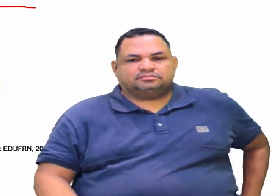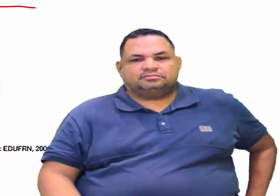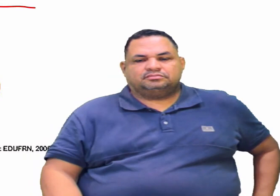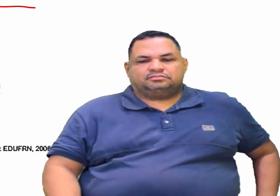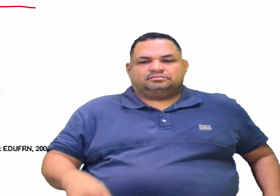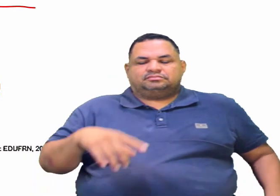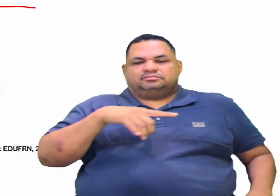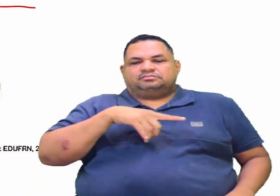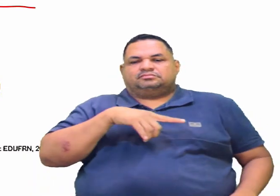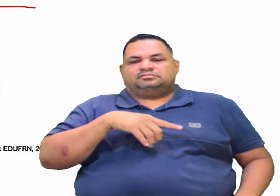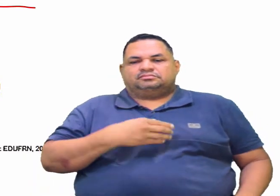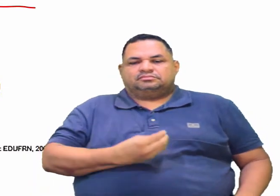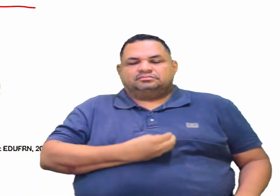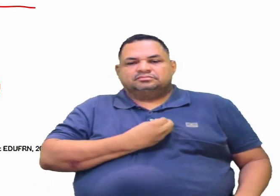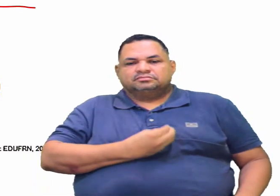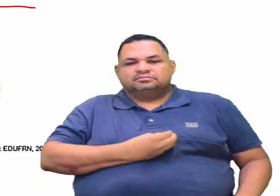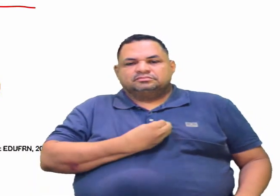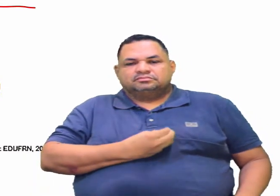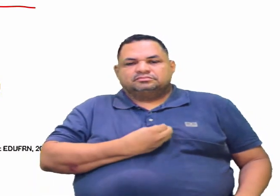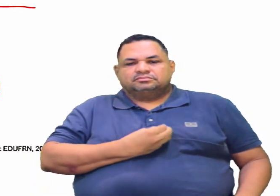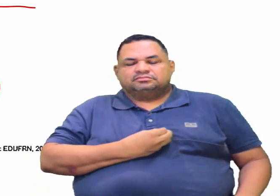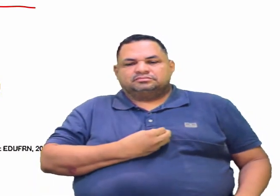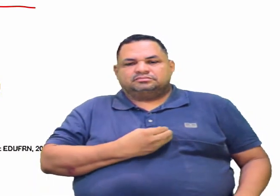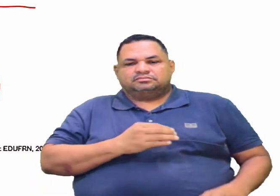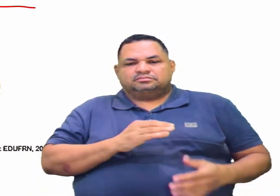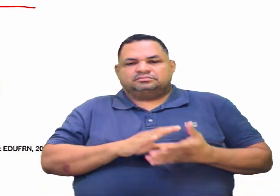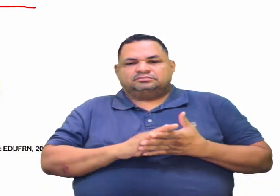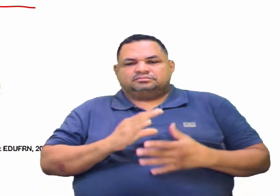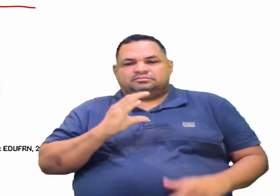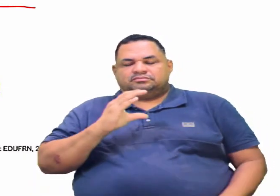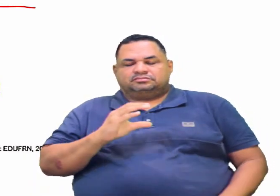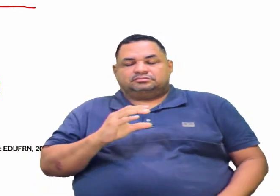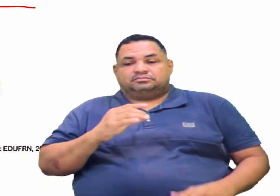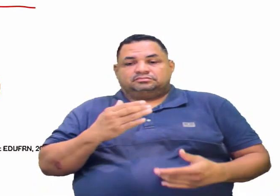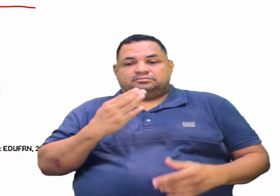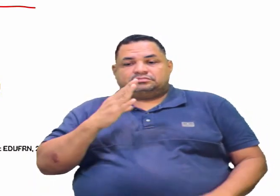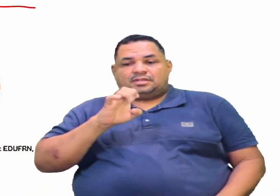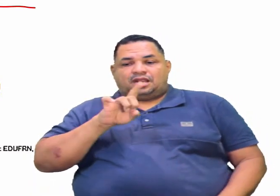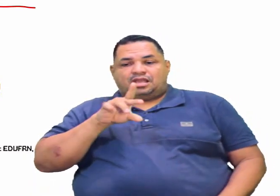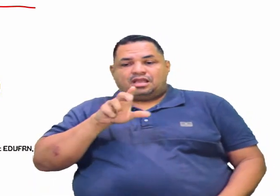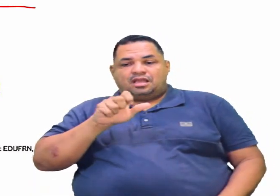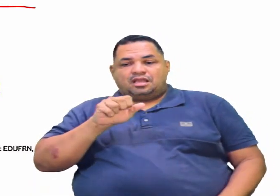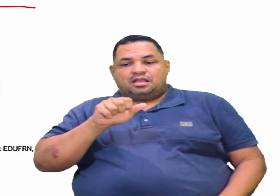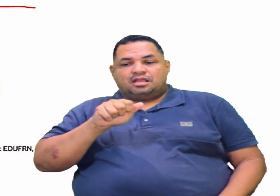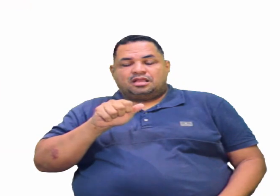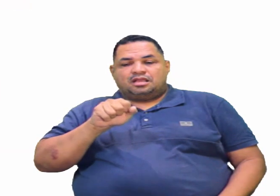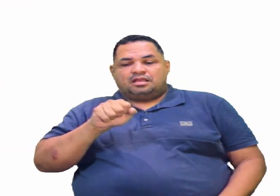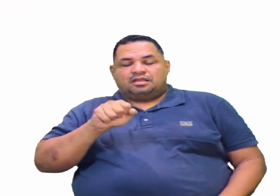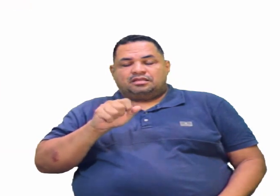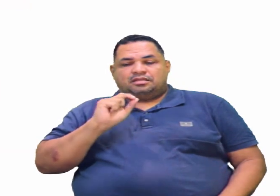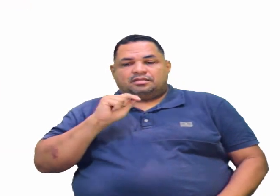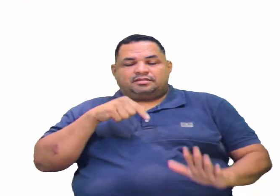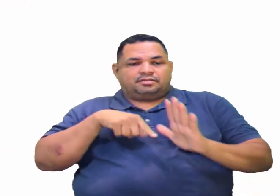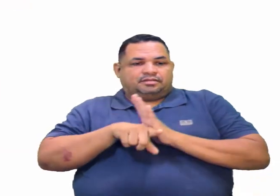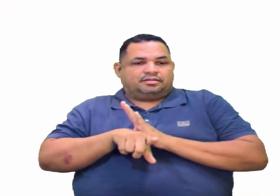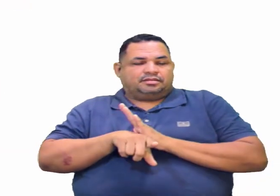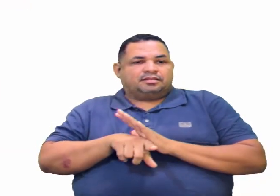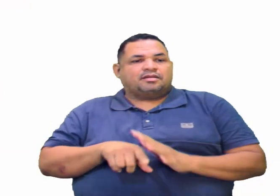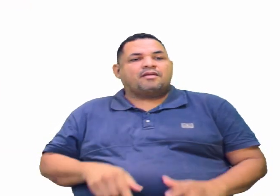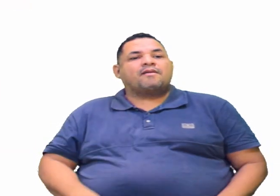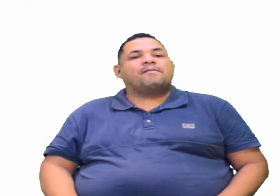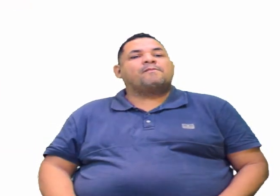trazendo aqui a presença aí das cargas. E aí, o que ele pede?